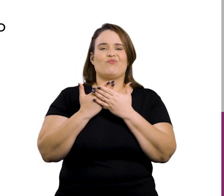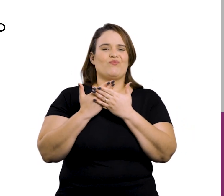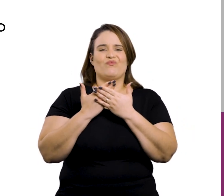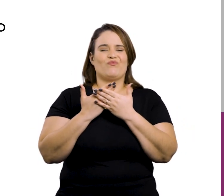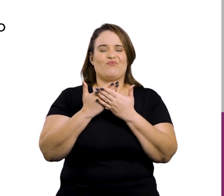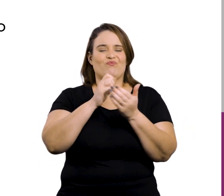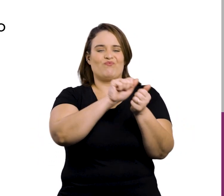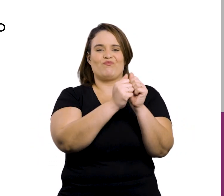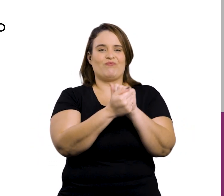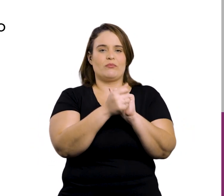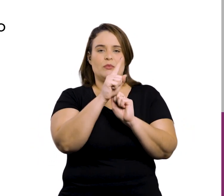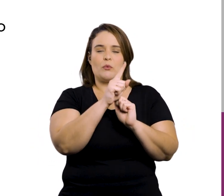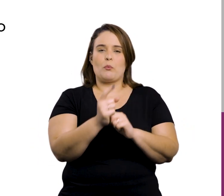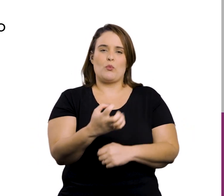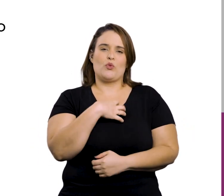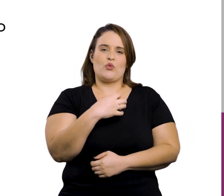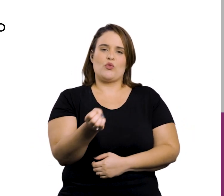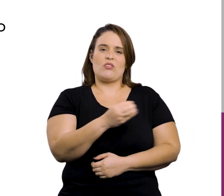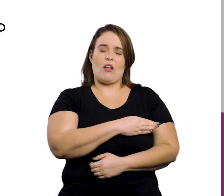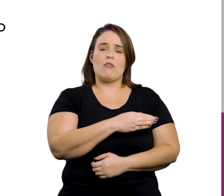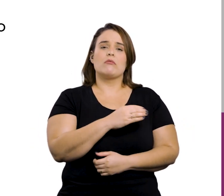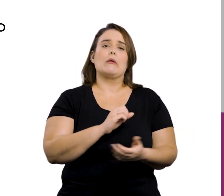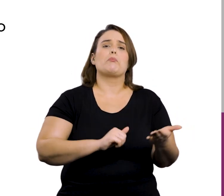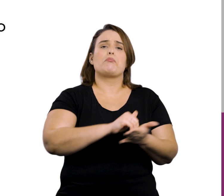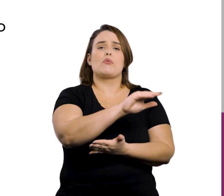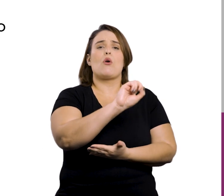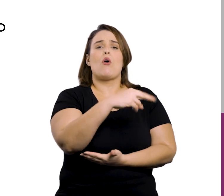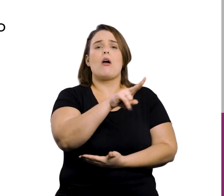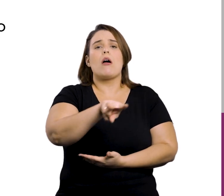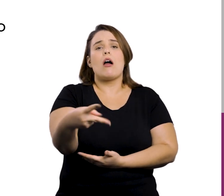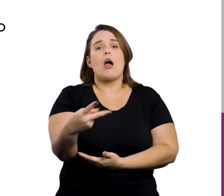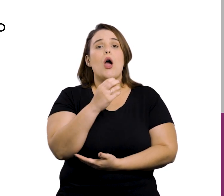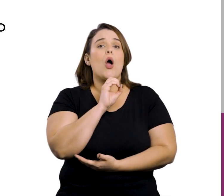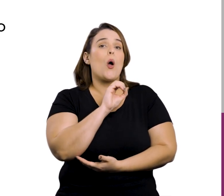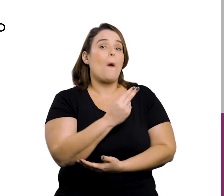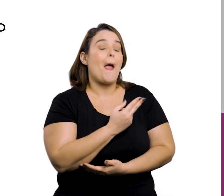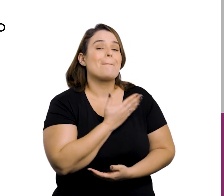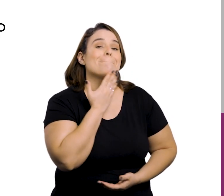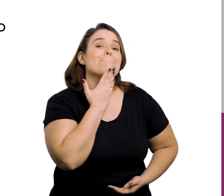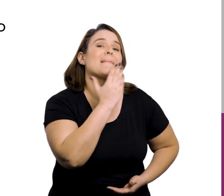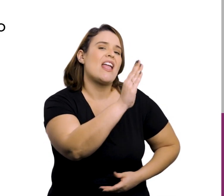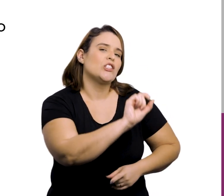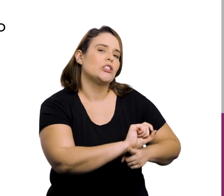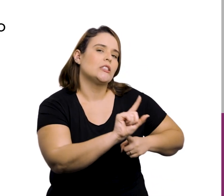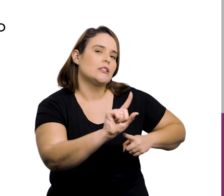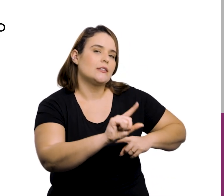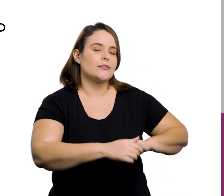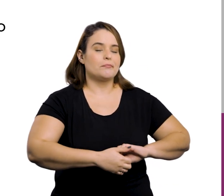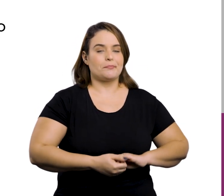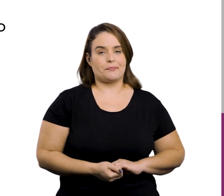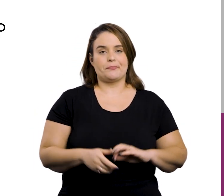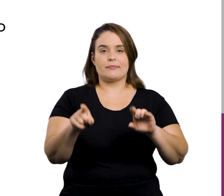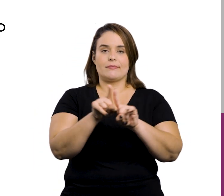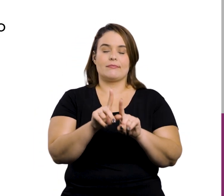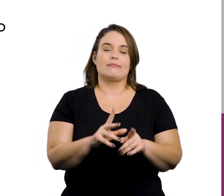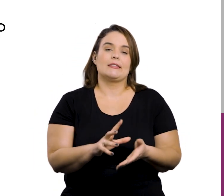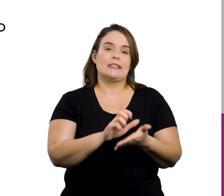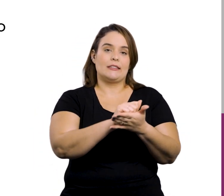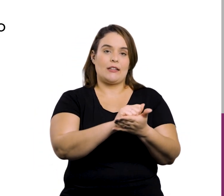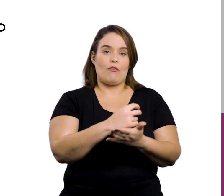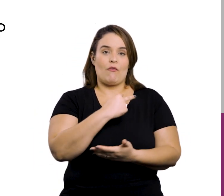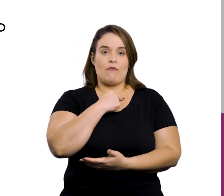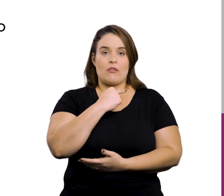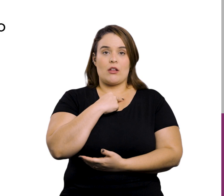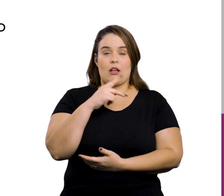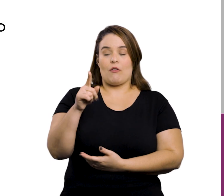novo modelo, são transferidos ou expulsos e até forçados a pedir para sair. Além da reserva de vagas da escola